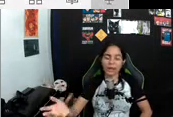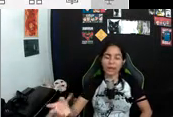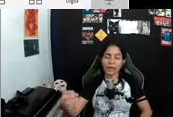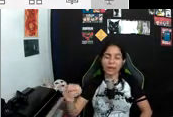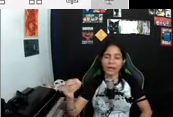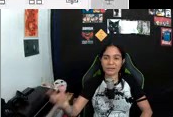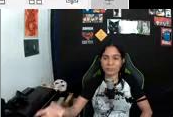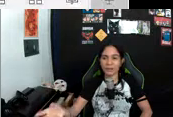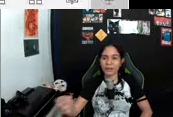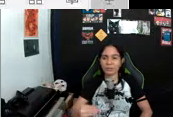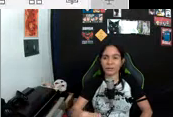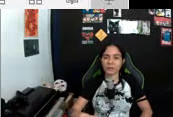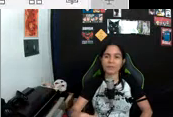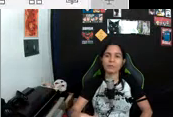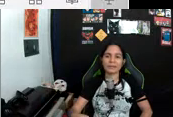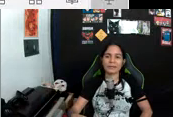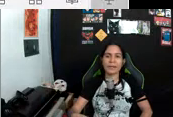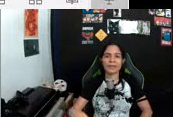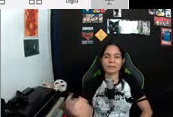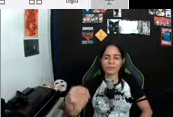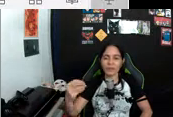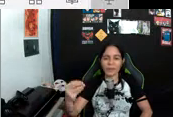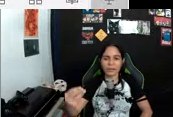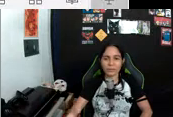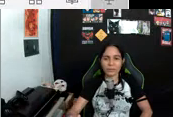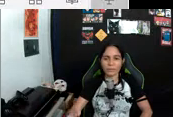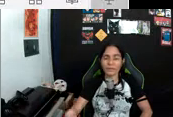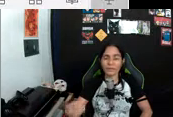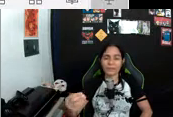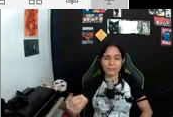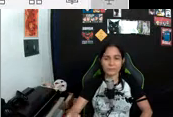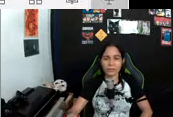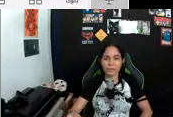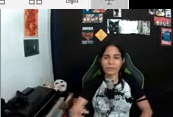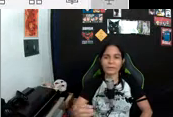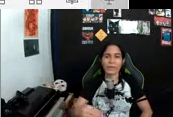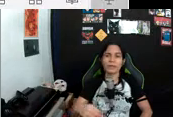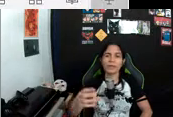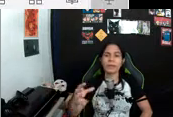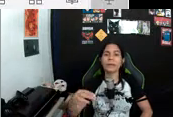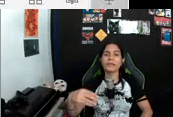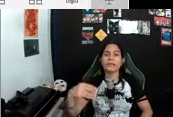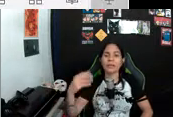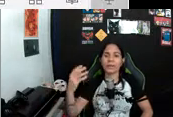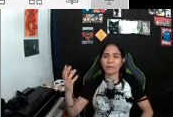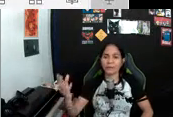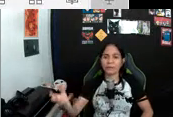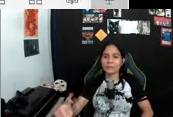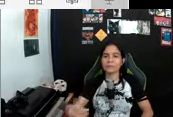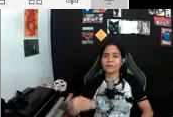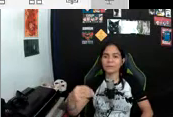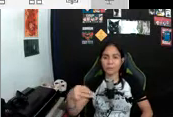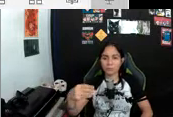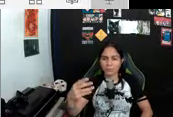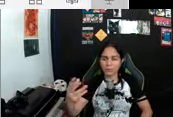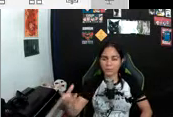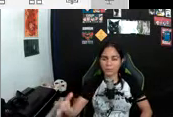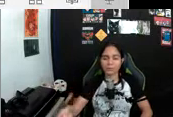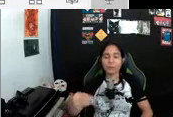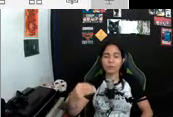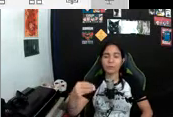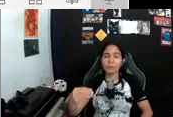transmitir respeito para com o paciente, né? A questão da humanização é fundamental e já que ele vai fazer, vamos